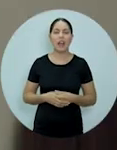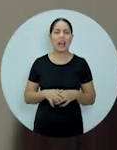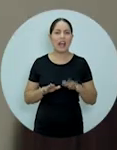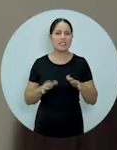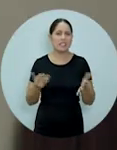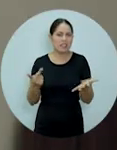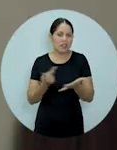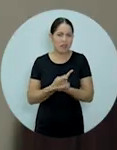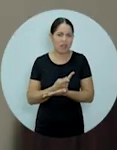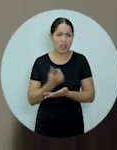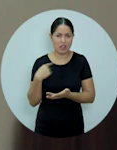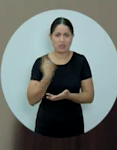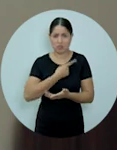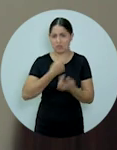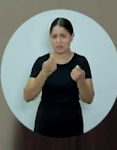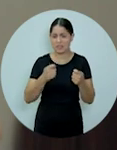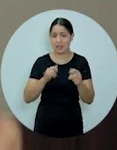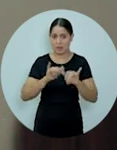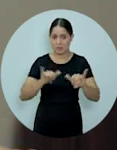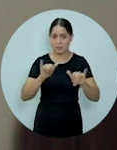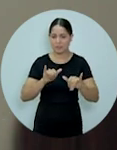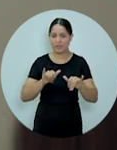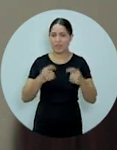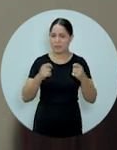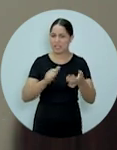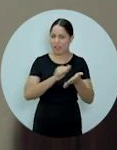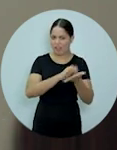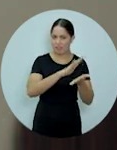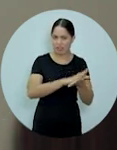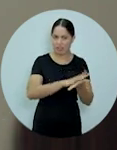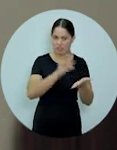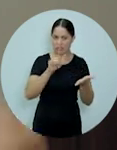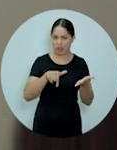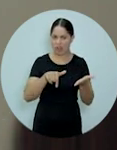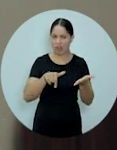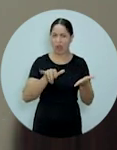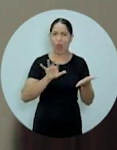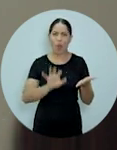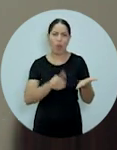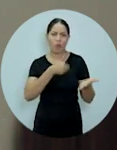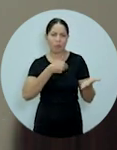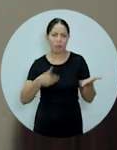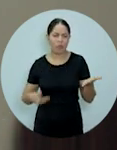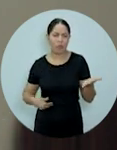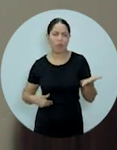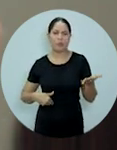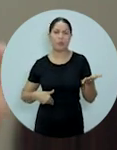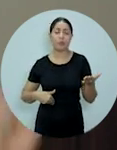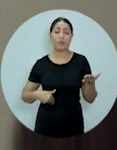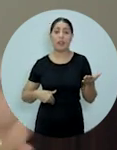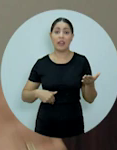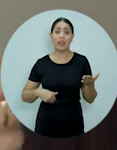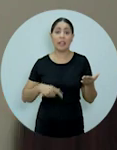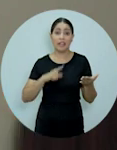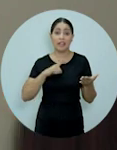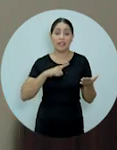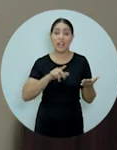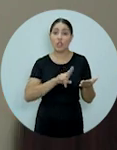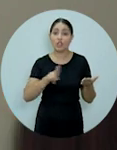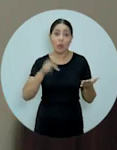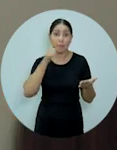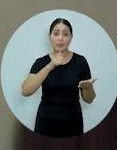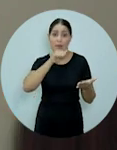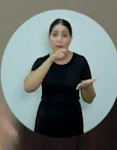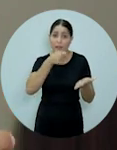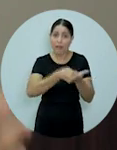muito comum é que a gente às vezes precisa fazer cadastro nos órgãos públicos e exigir o nome da